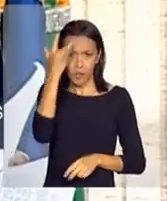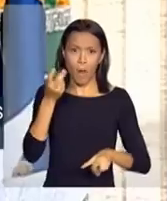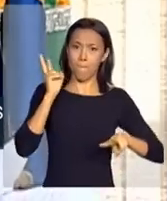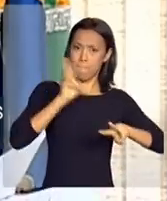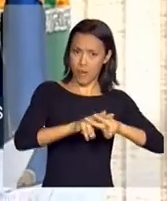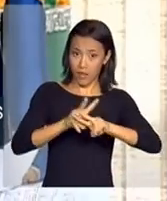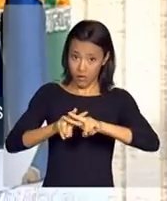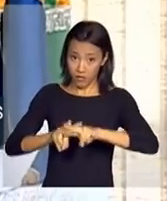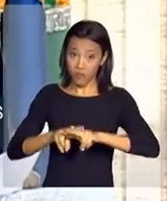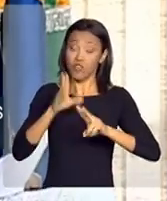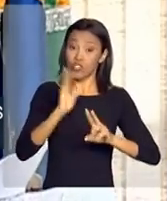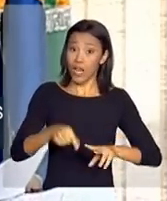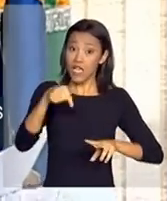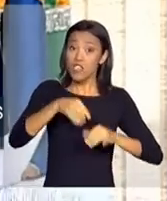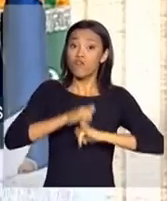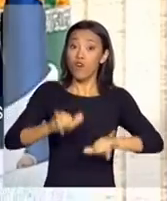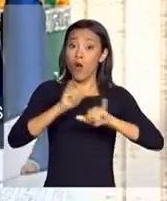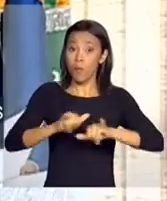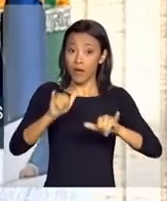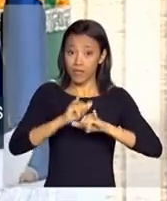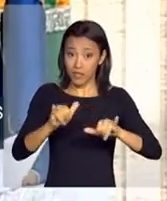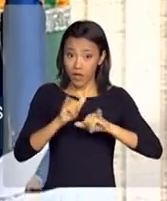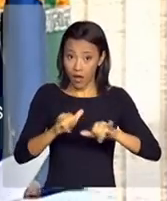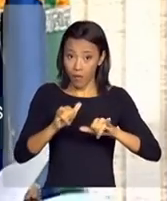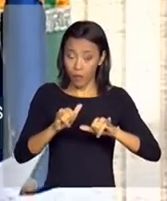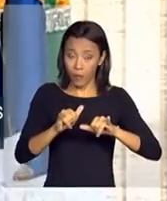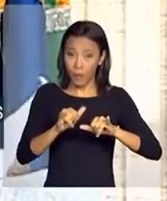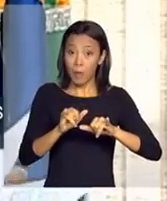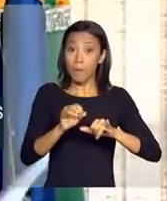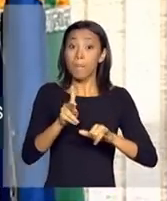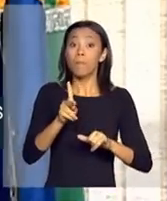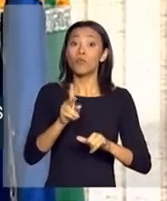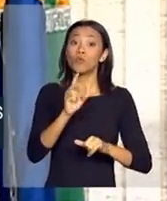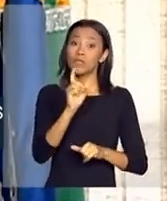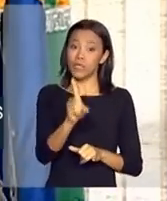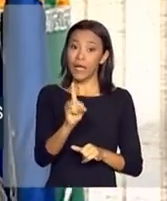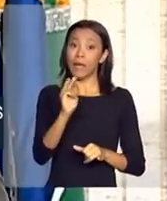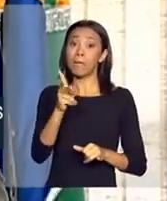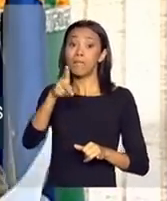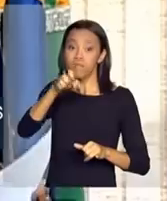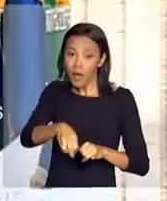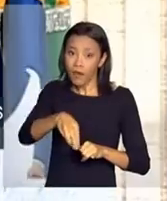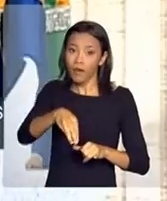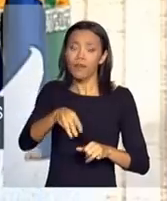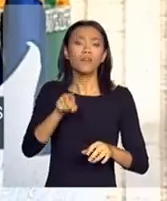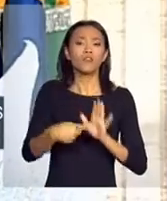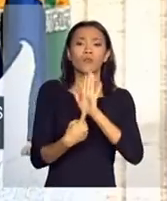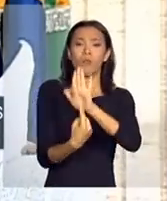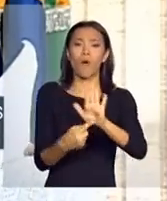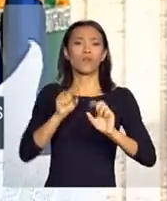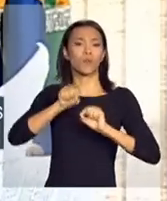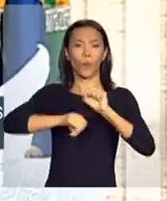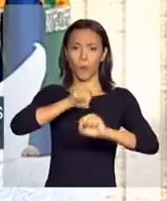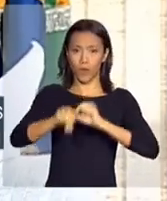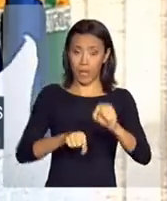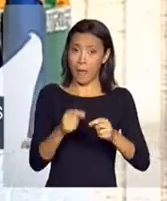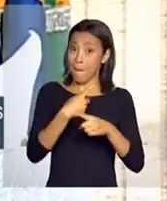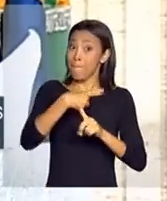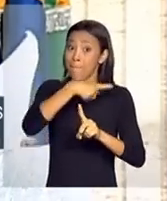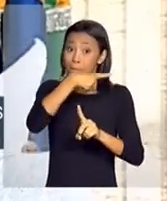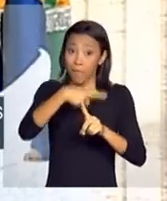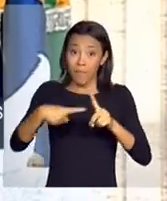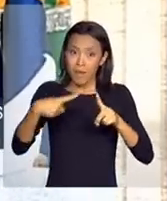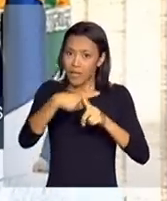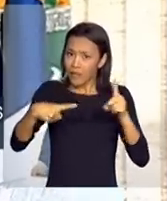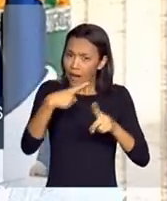conforme dados do departamento penitenciário Nacional o depen bom isso revela que menos da metade